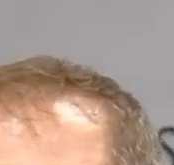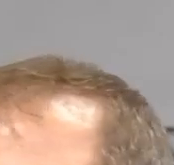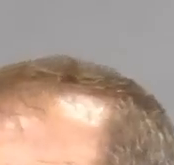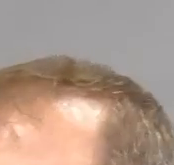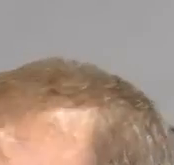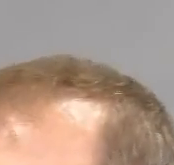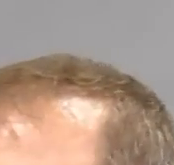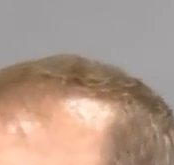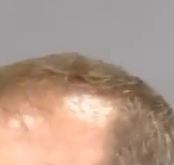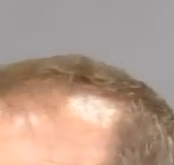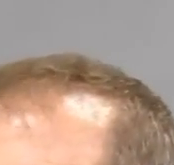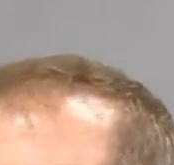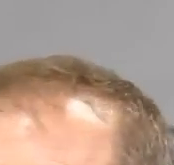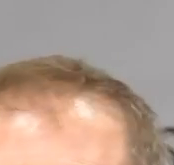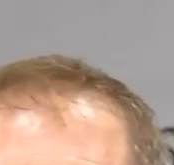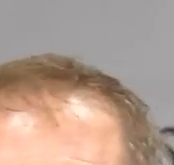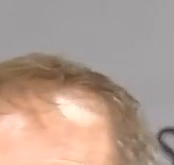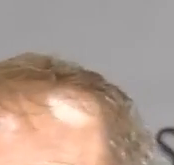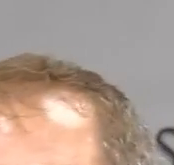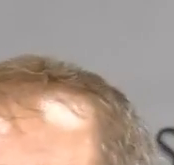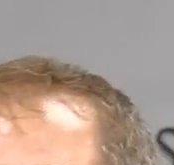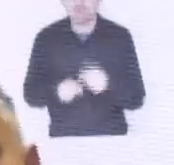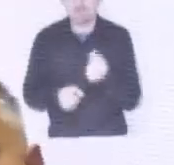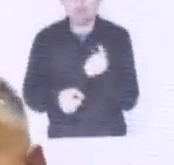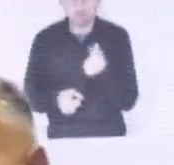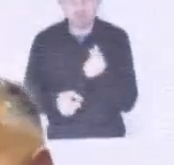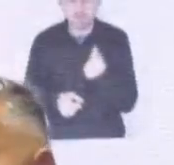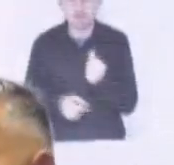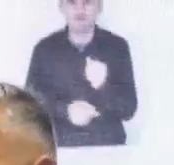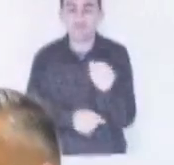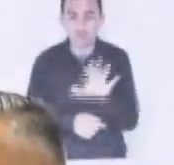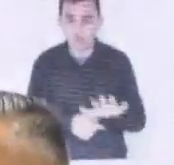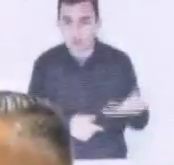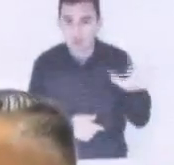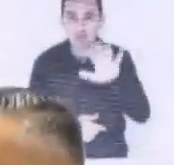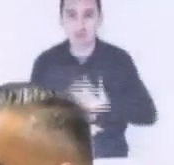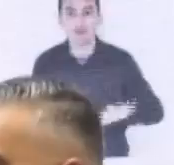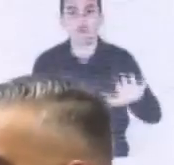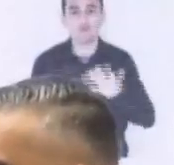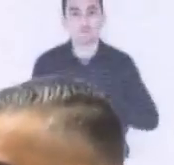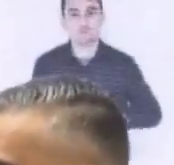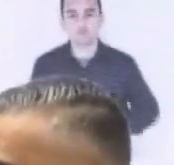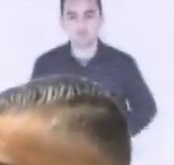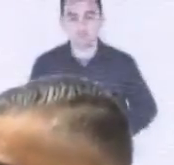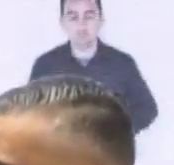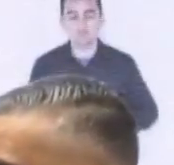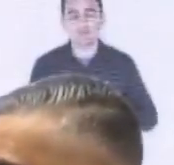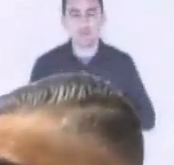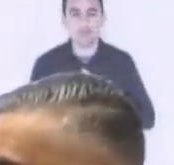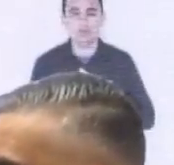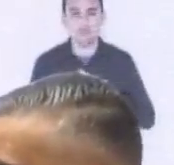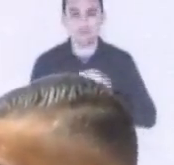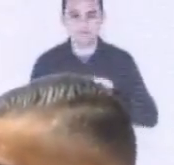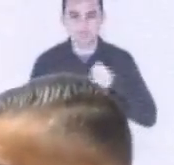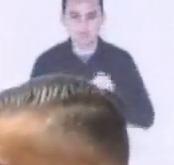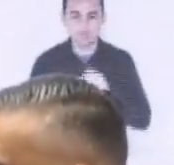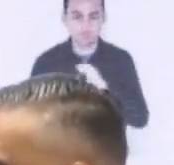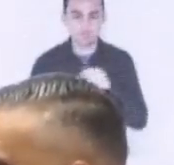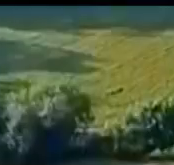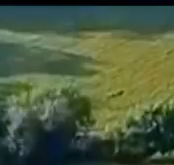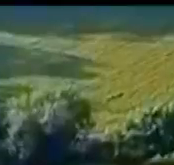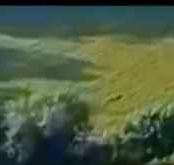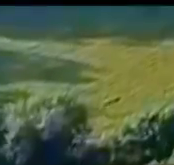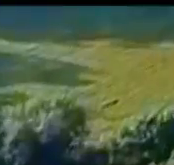de recuperação geral daquela rodovia já o deputado sargento lima falou sobre a situação da sc-108